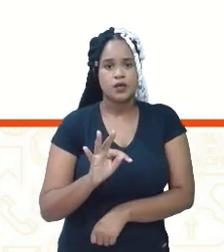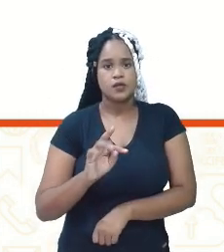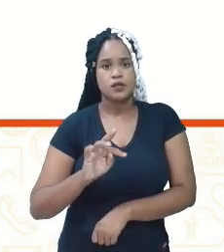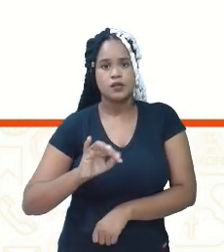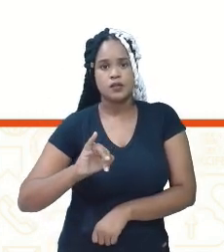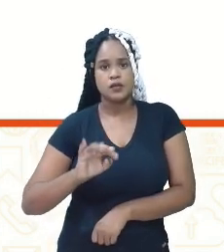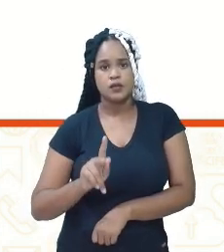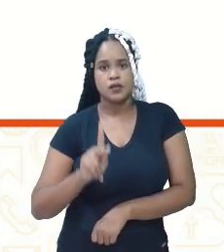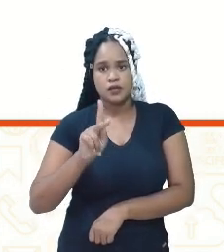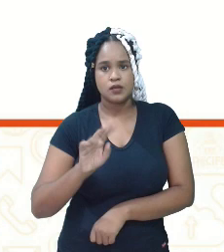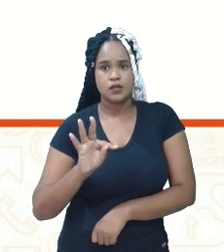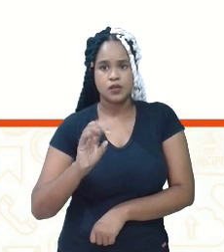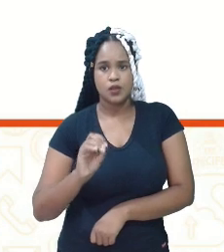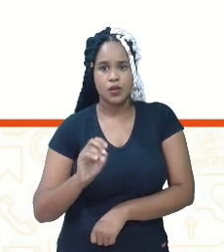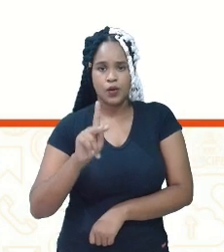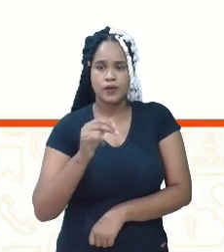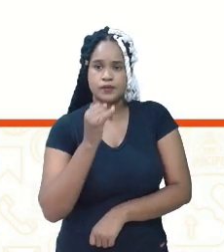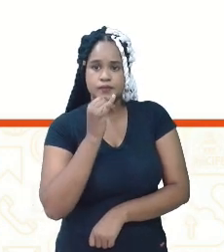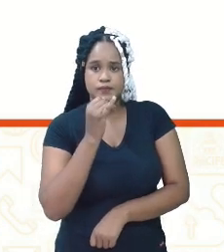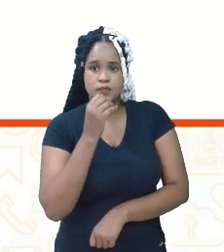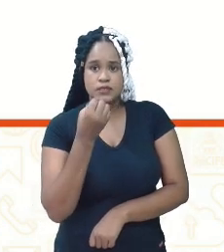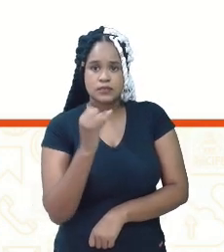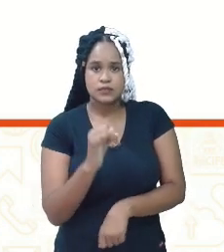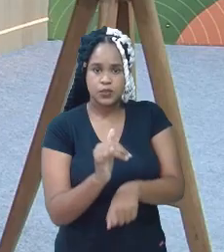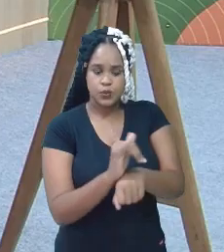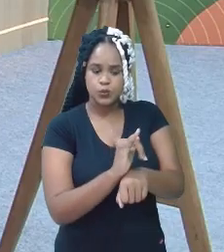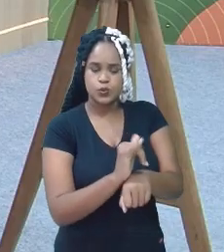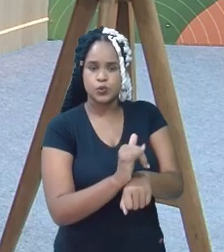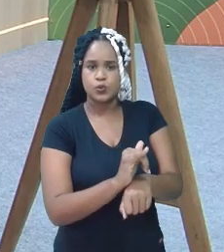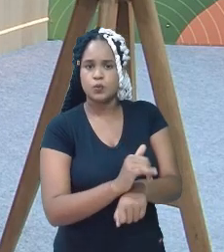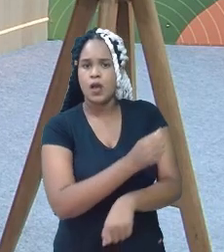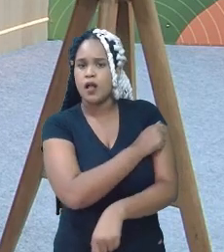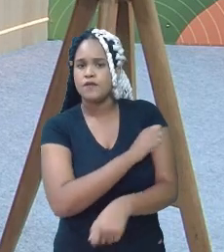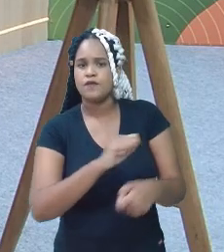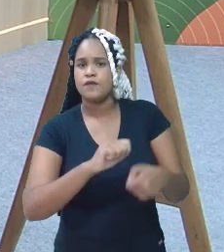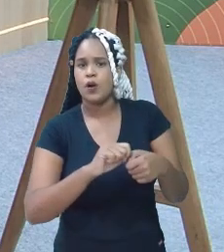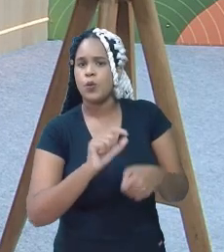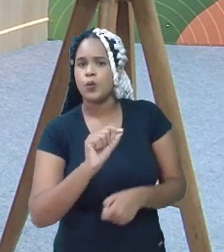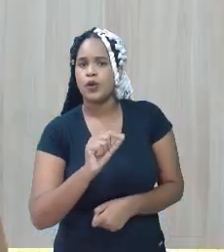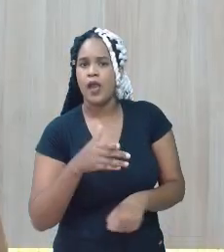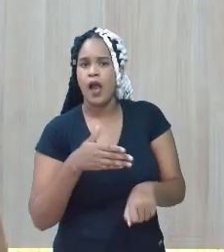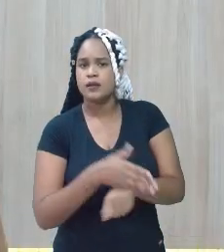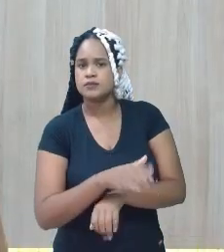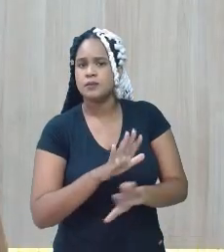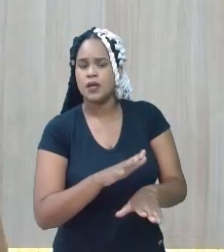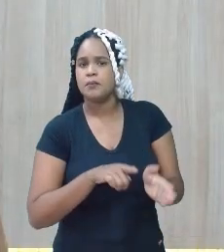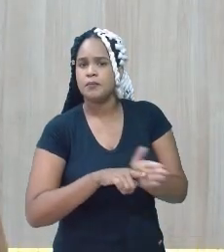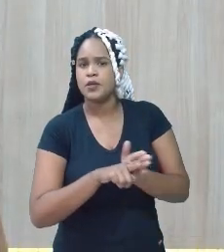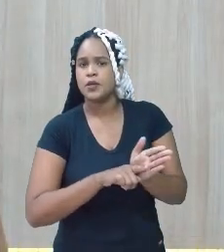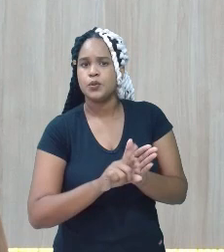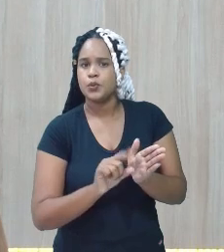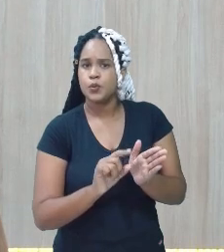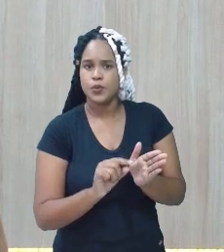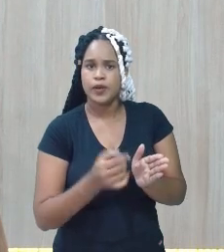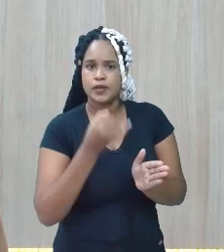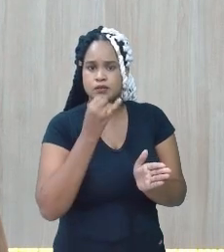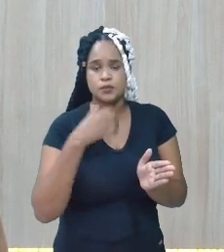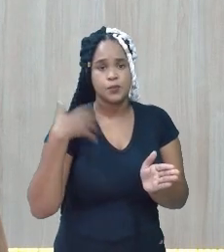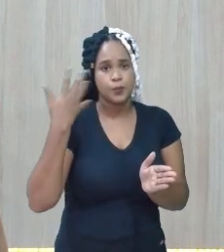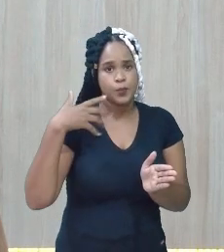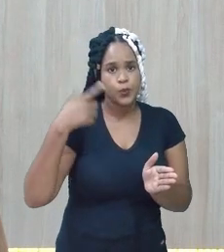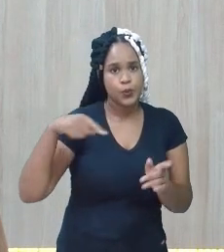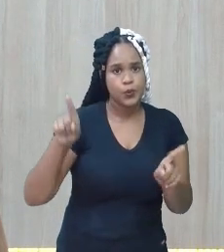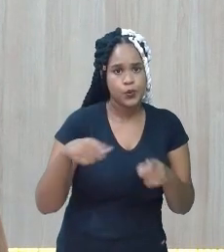um podcast, ele vê games, ele ouve músicas. O professor ele precisa conhecer o seu